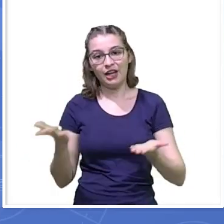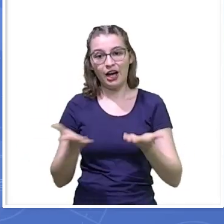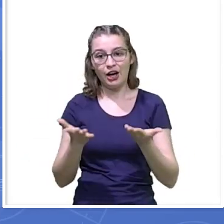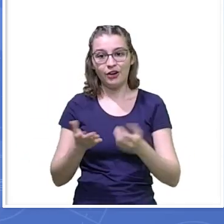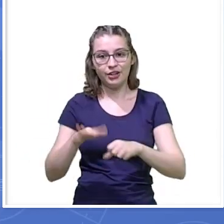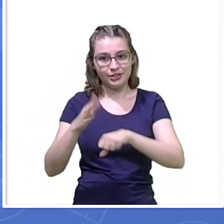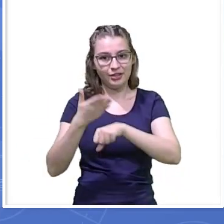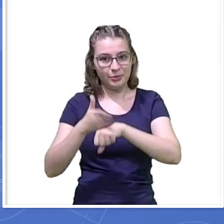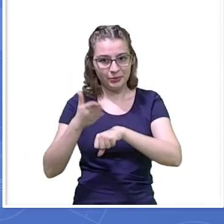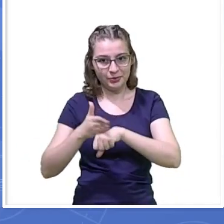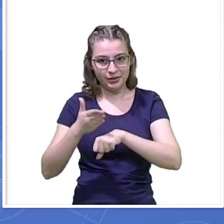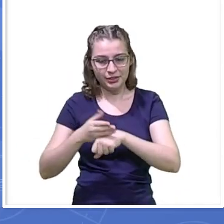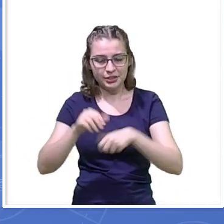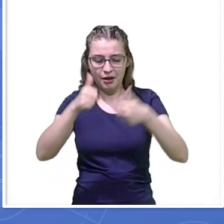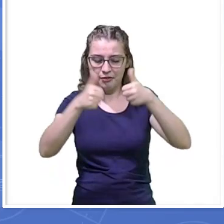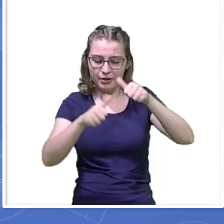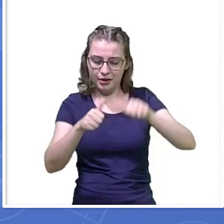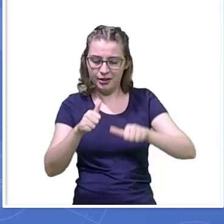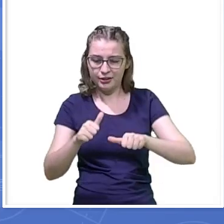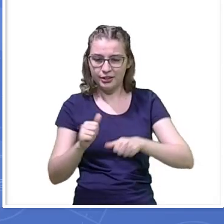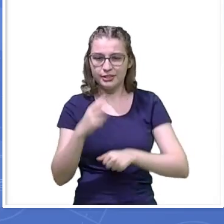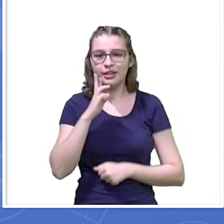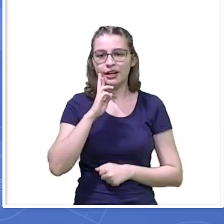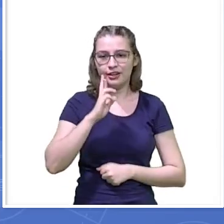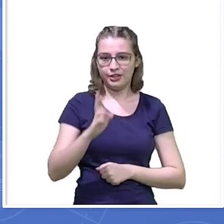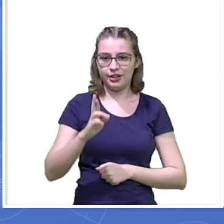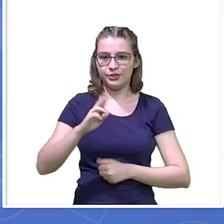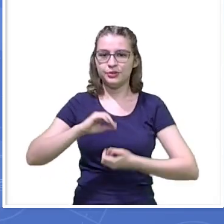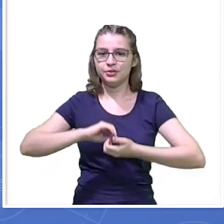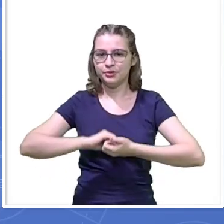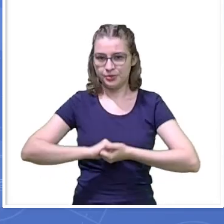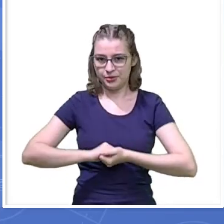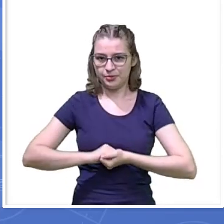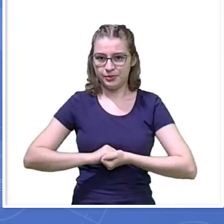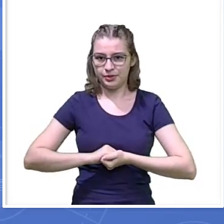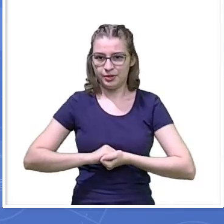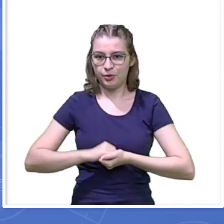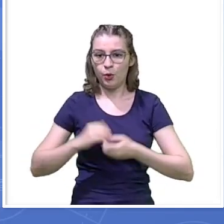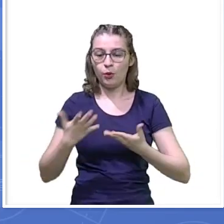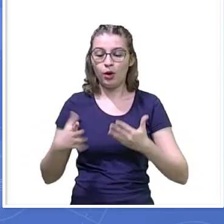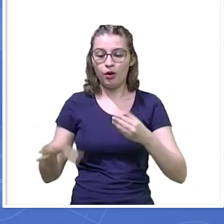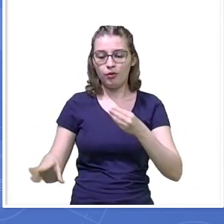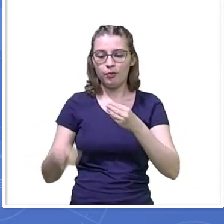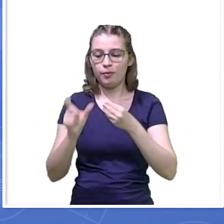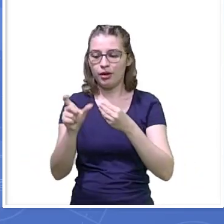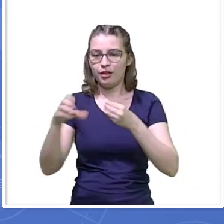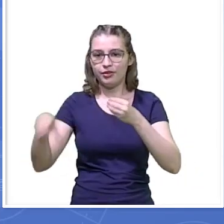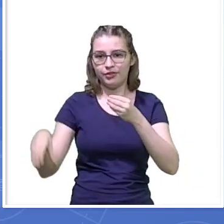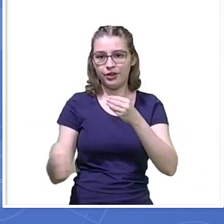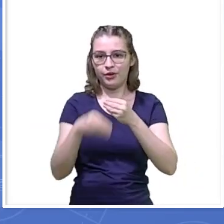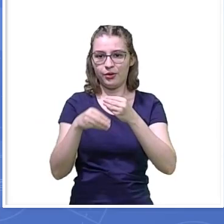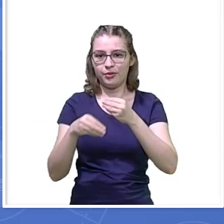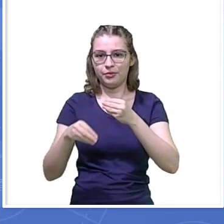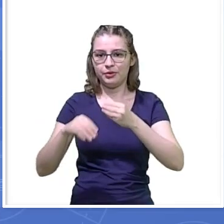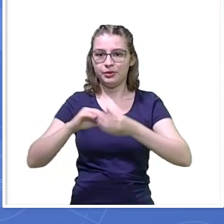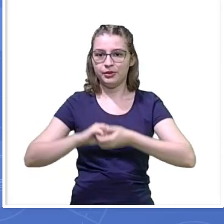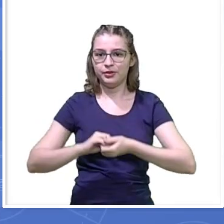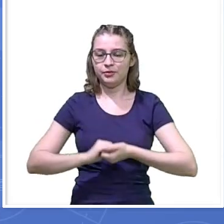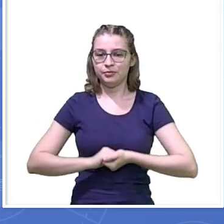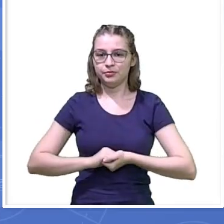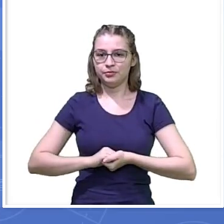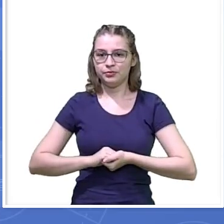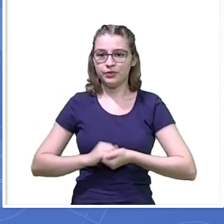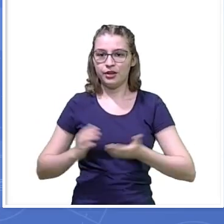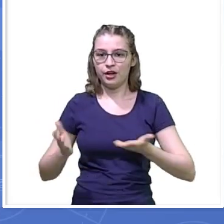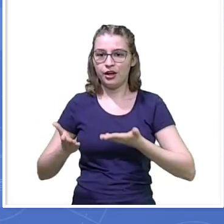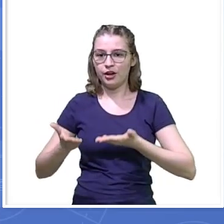aí analisar essas alternativas e verificar qual delas preenche melhor aquelas lacunas lá do texto. Daqui a pouco a gente